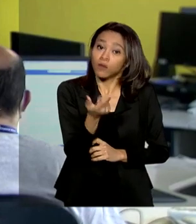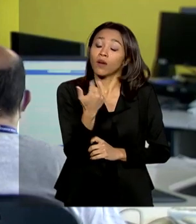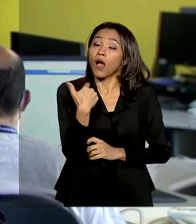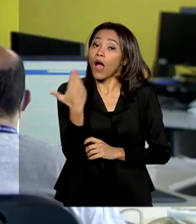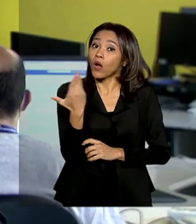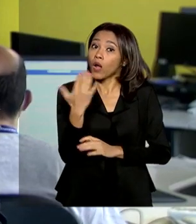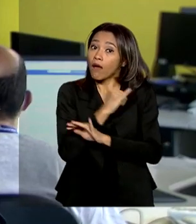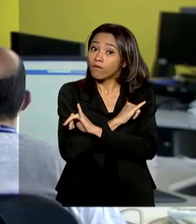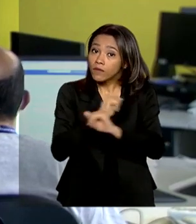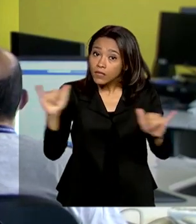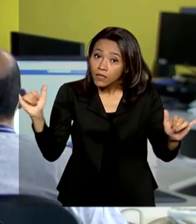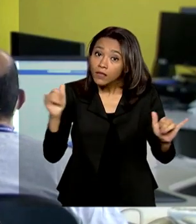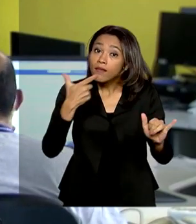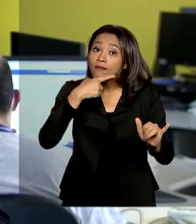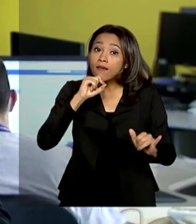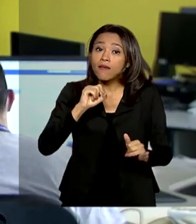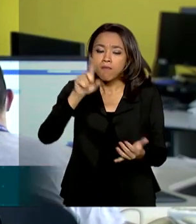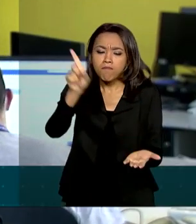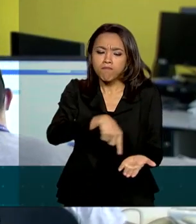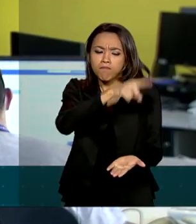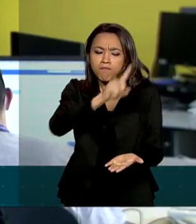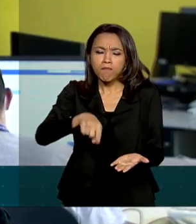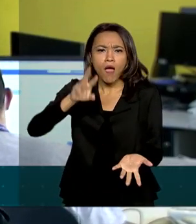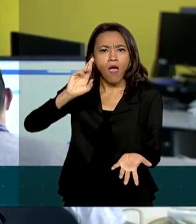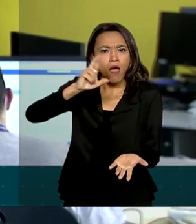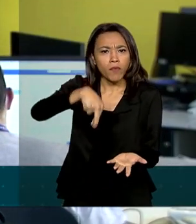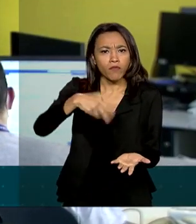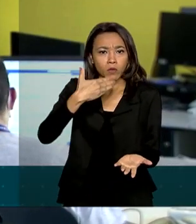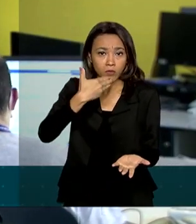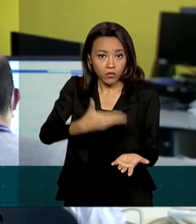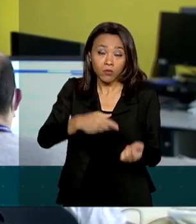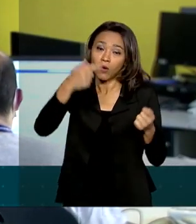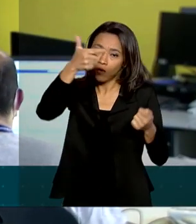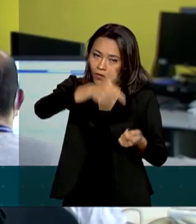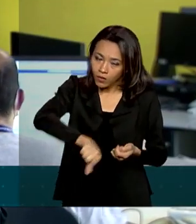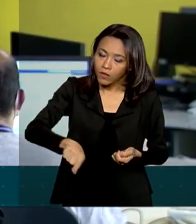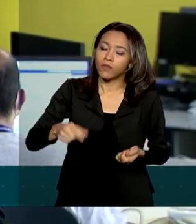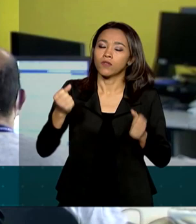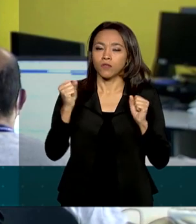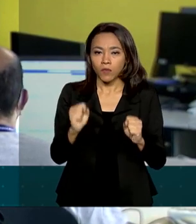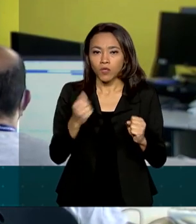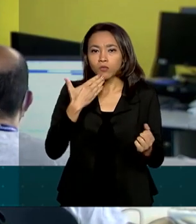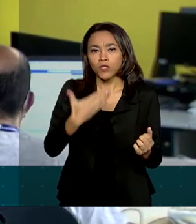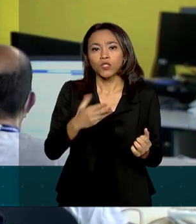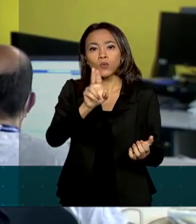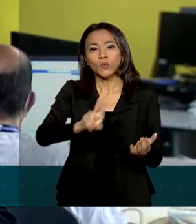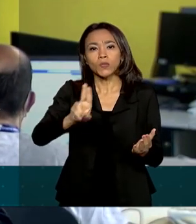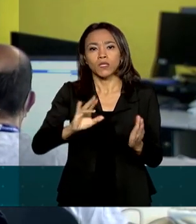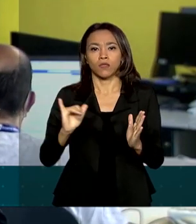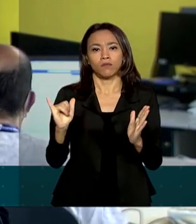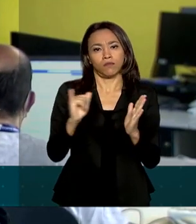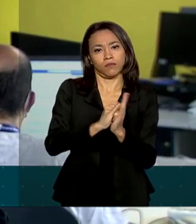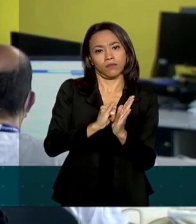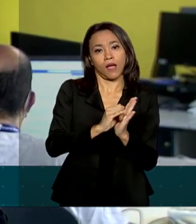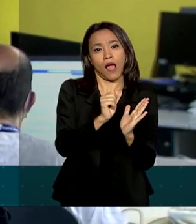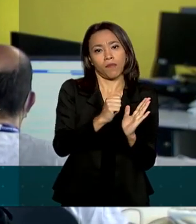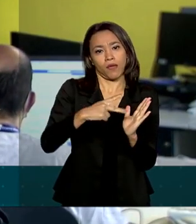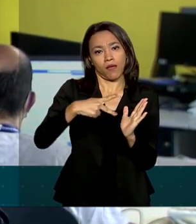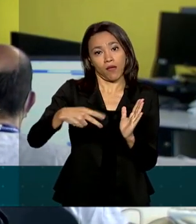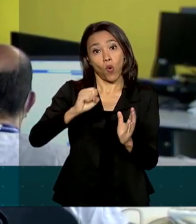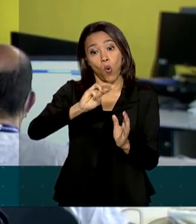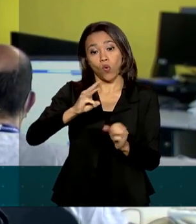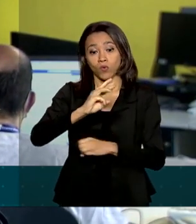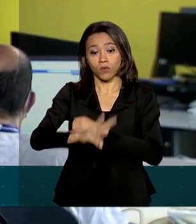importante. Quem teve o pedido negado ou reprovado, pode solicitar novamente o benefício pelo aplicativo ou pelo site auxílio